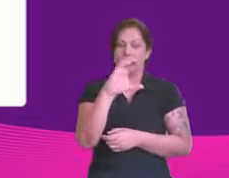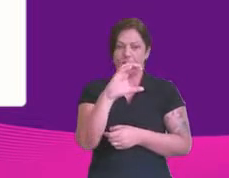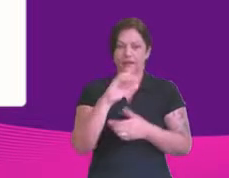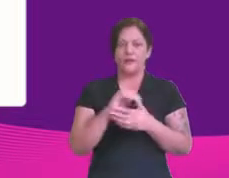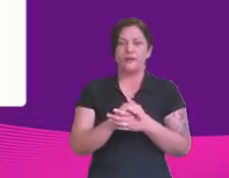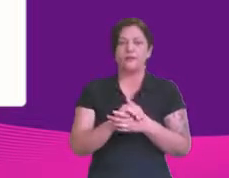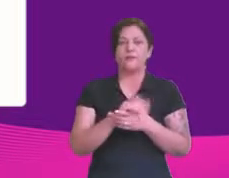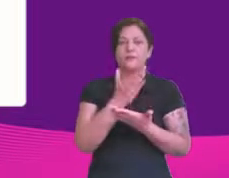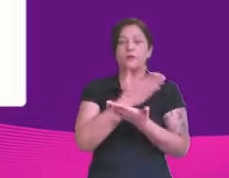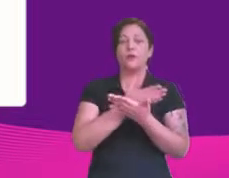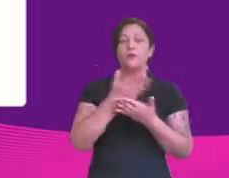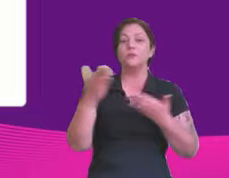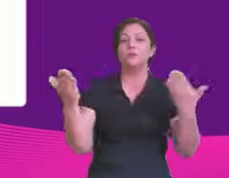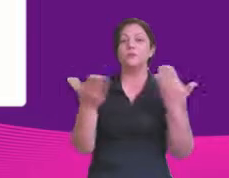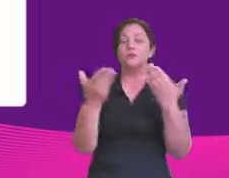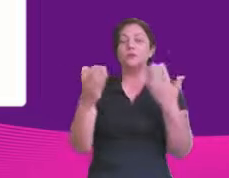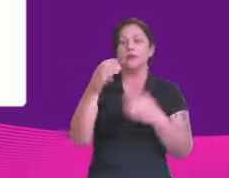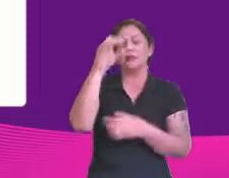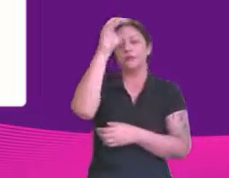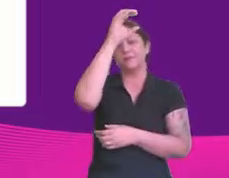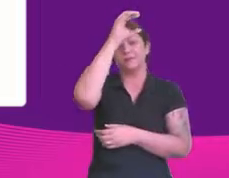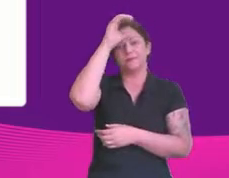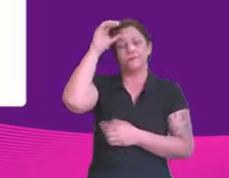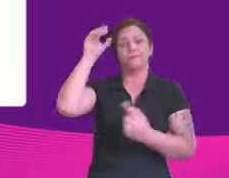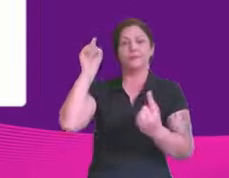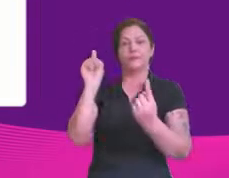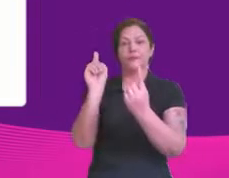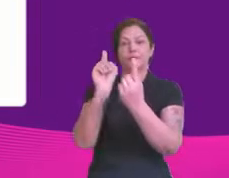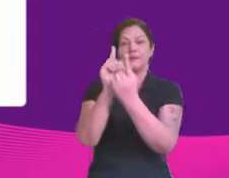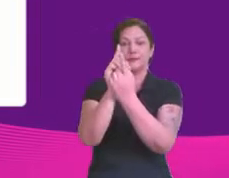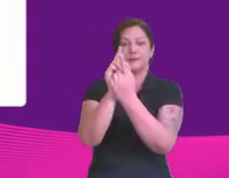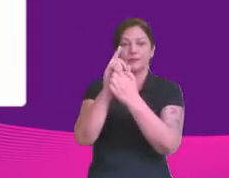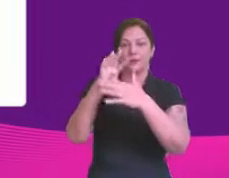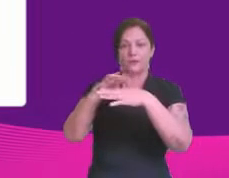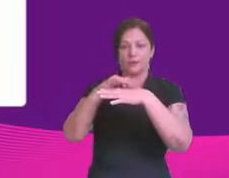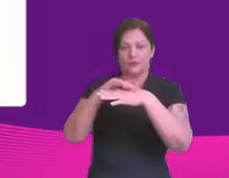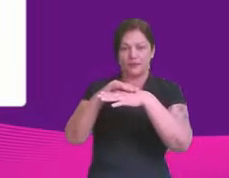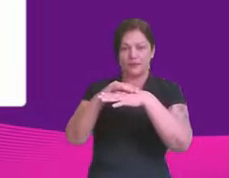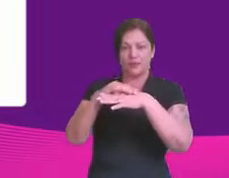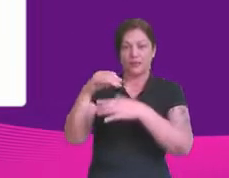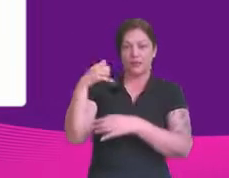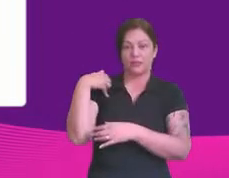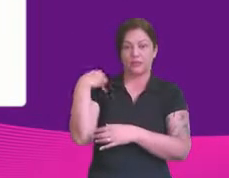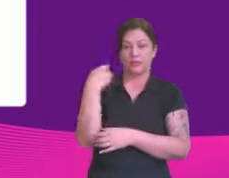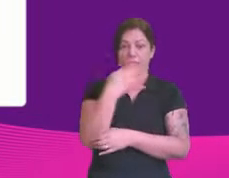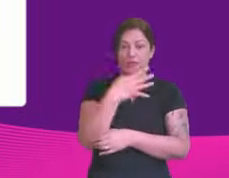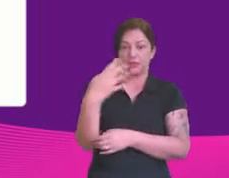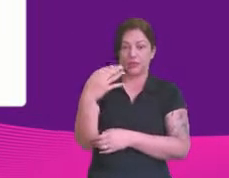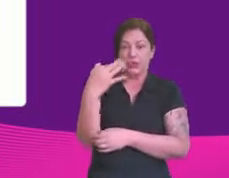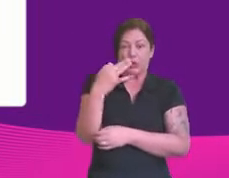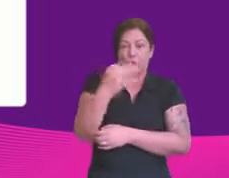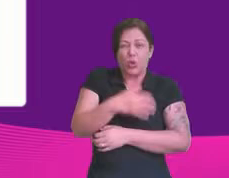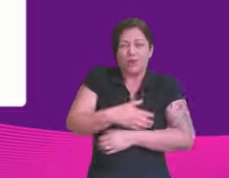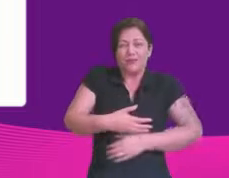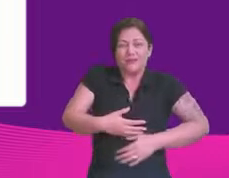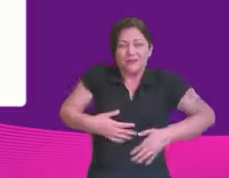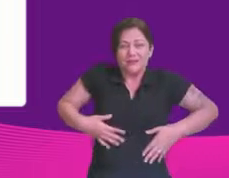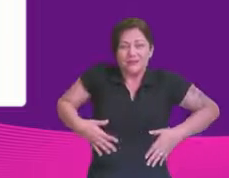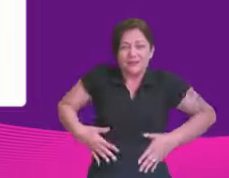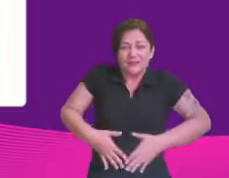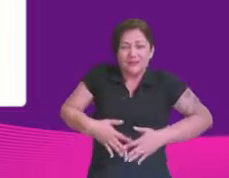Começando aqui, a paciente de 44 anos, sexo feminino, apresentava dor abdominal e aumento de volume abdominal.